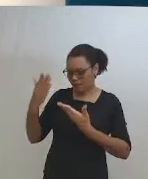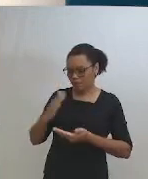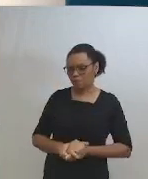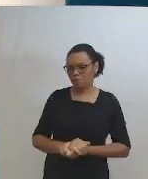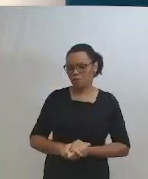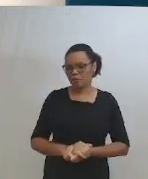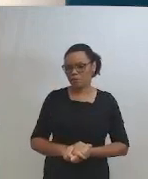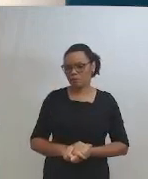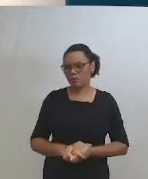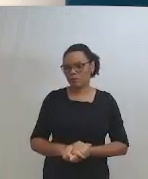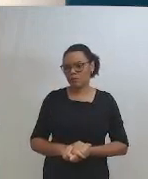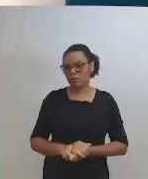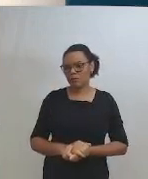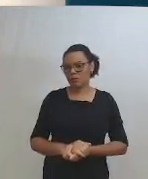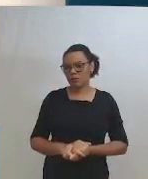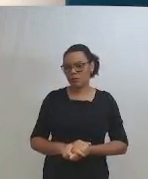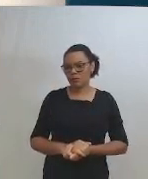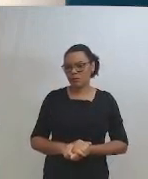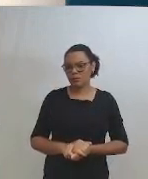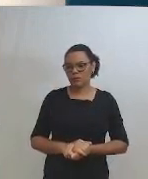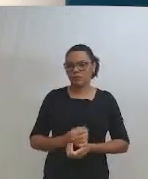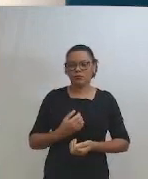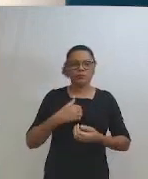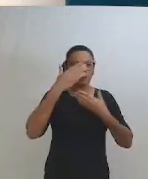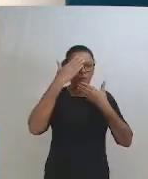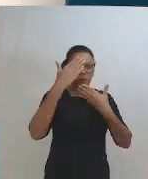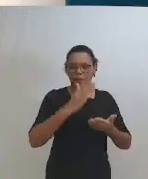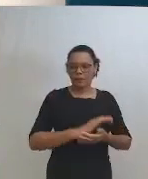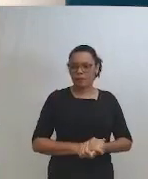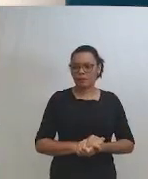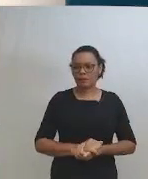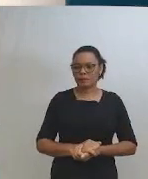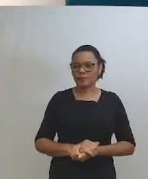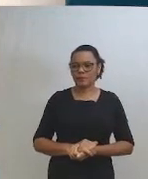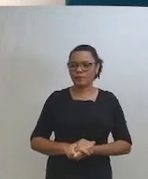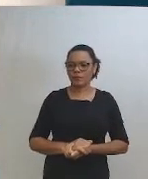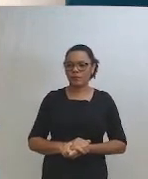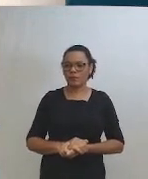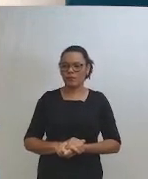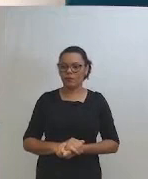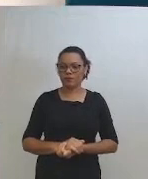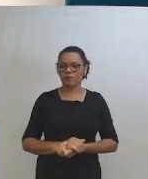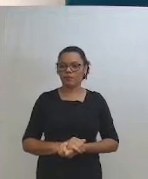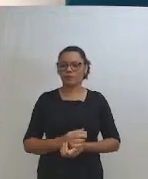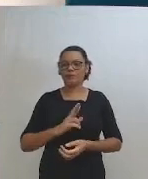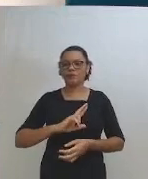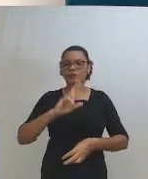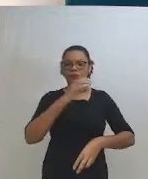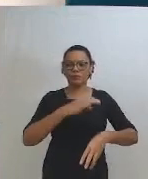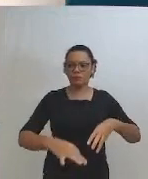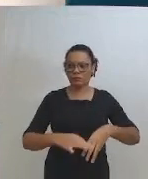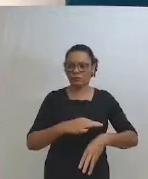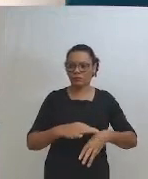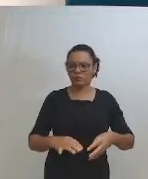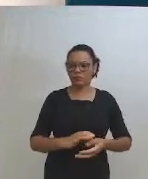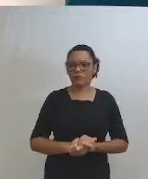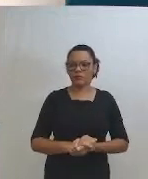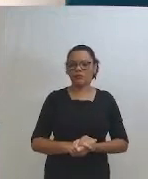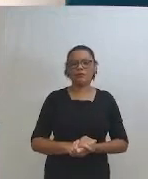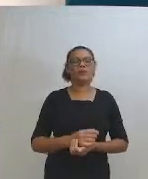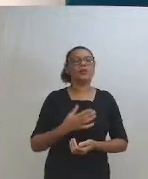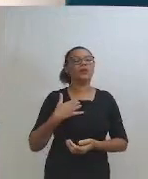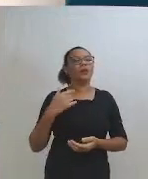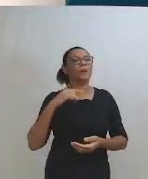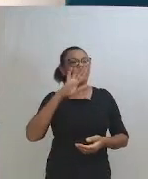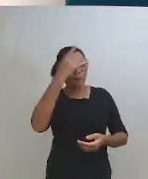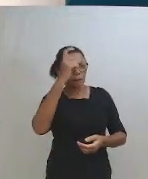Franchard. Obrigada. Bom, senhor relator, senhor presidente, mais integrantes aqui, o paciente é Everaldo Fonseca